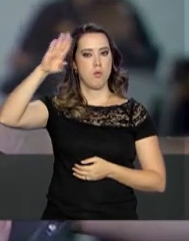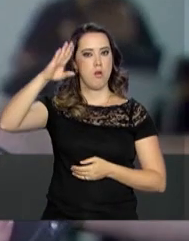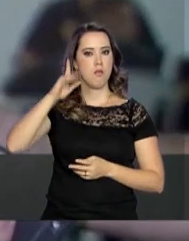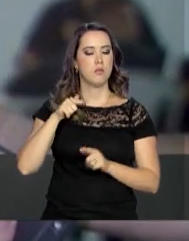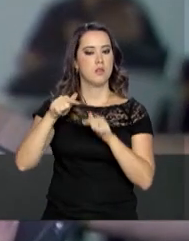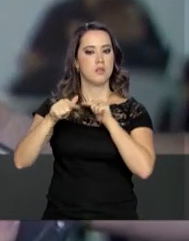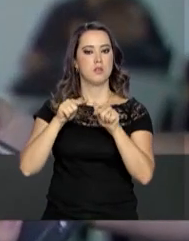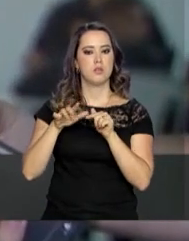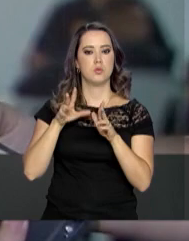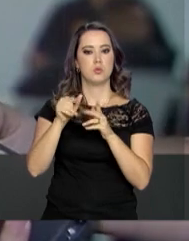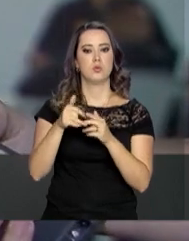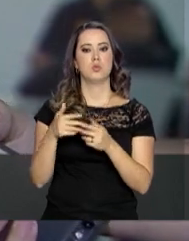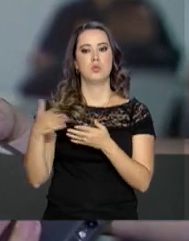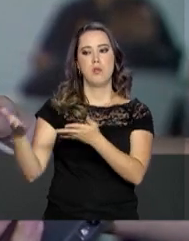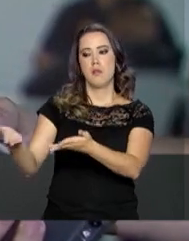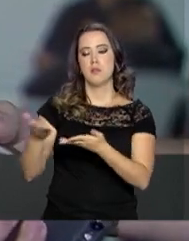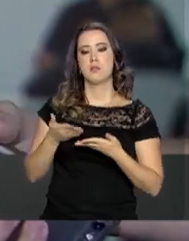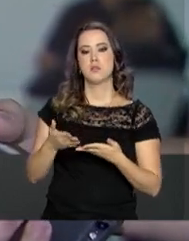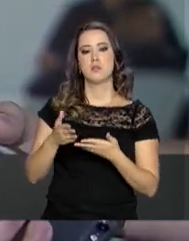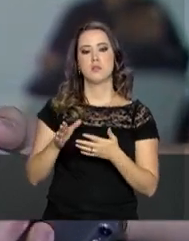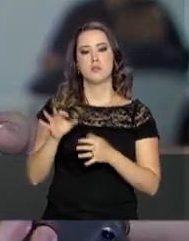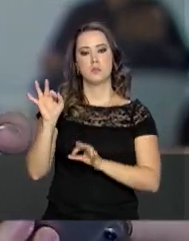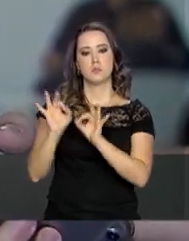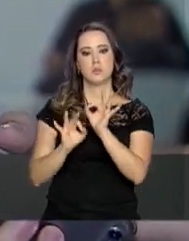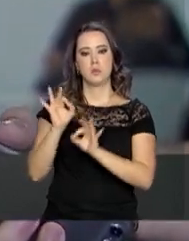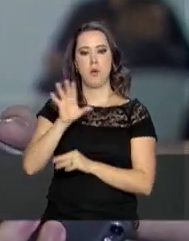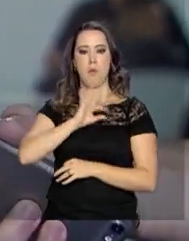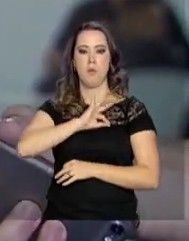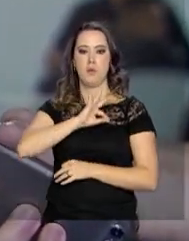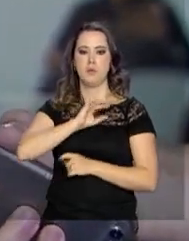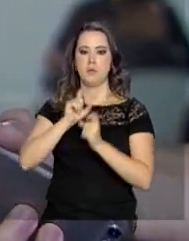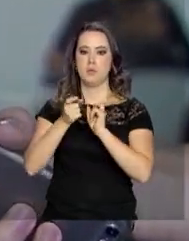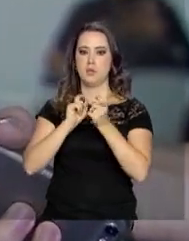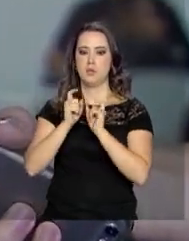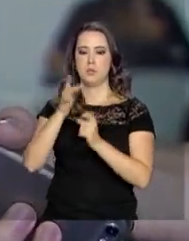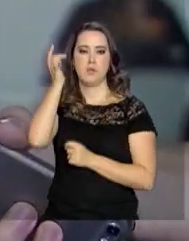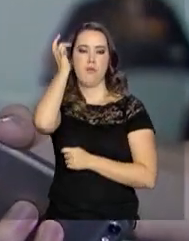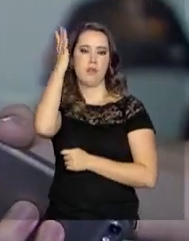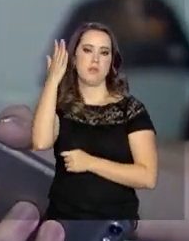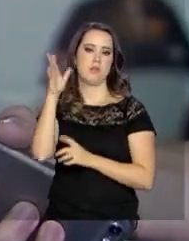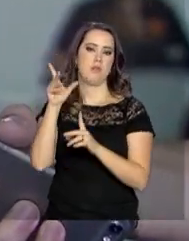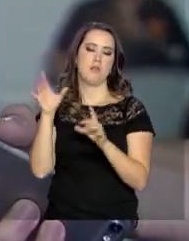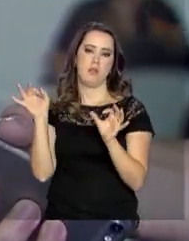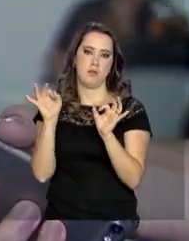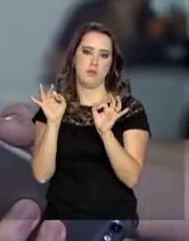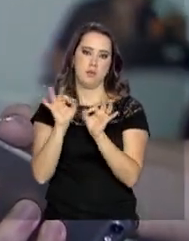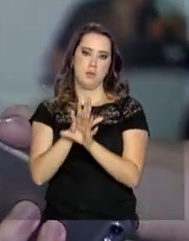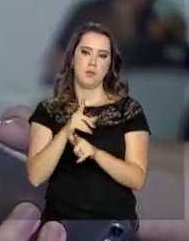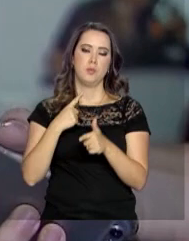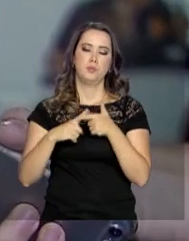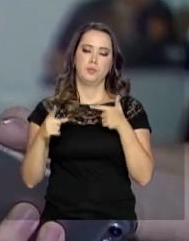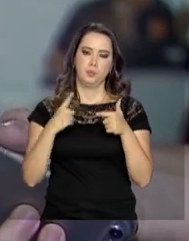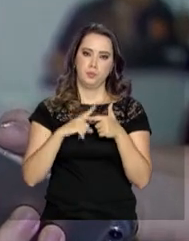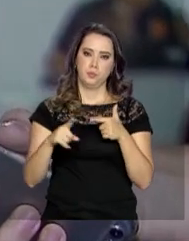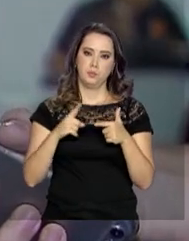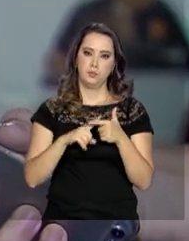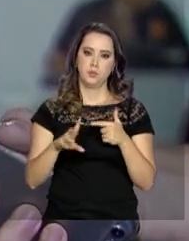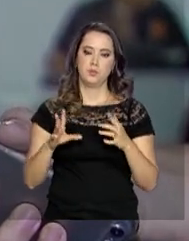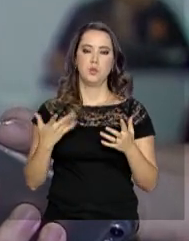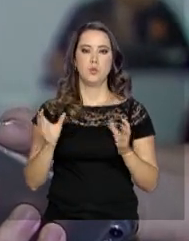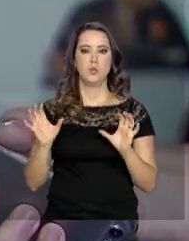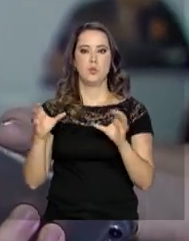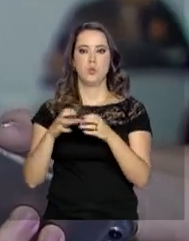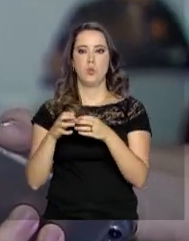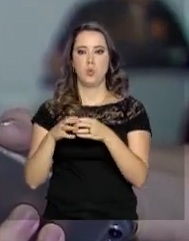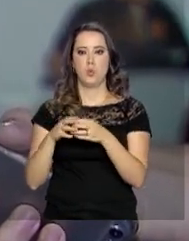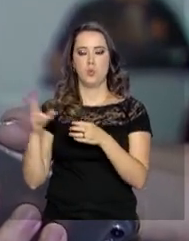a toda a triagem, fazer um trabalho de polícia administrativa para facilitar e resolver o problema do fluxo